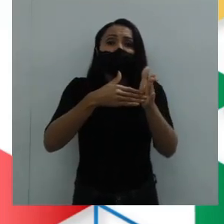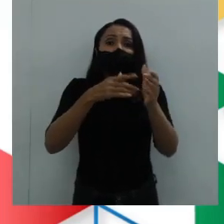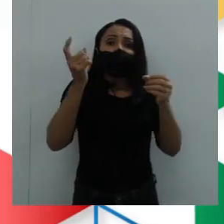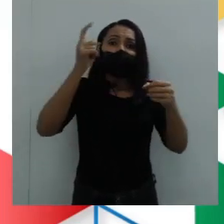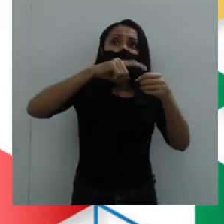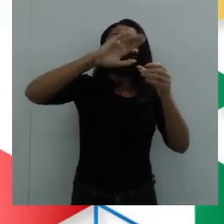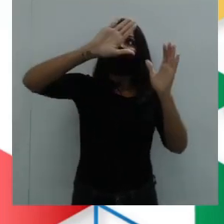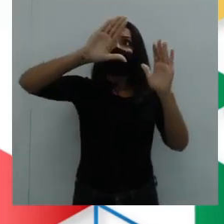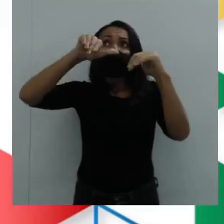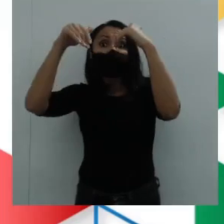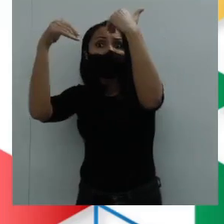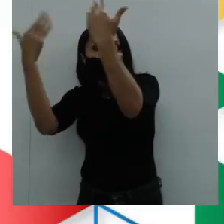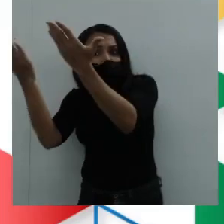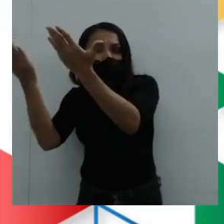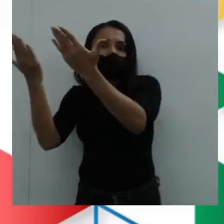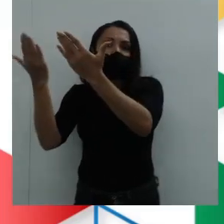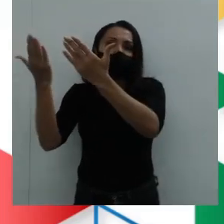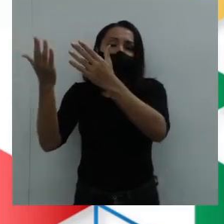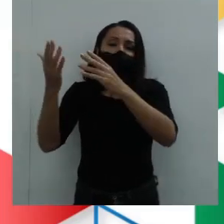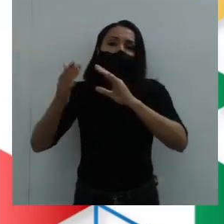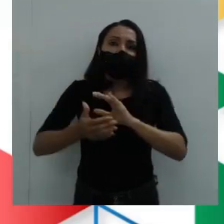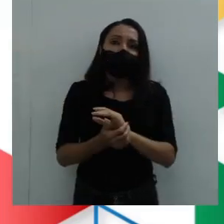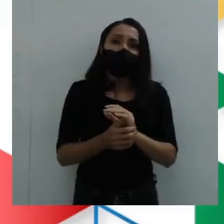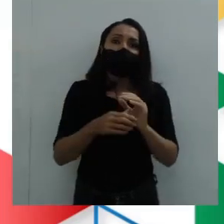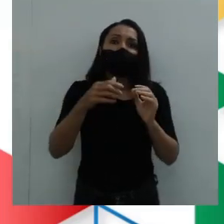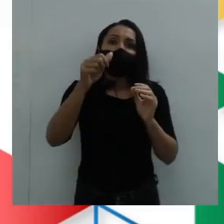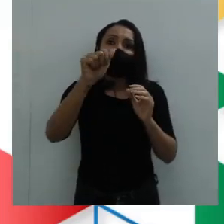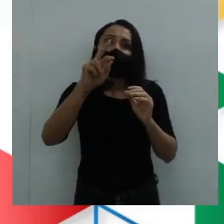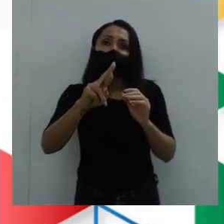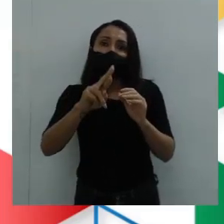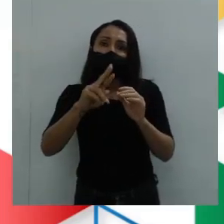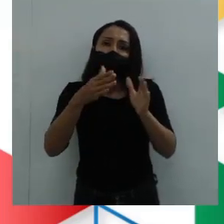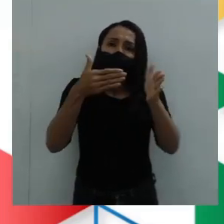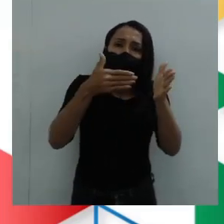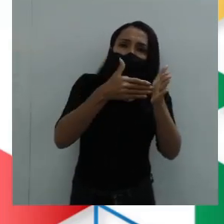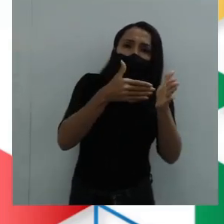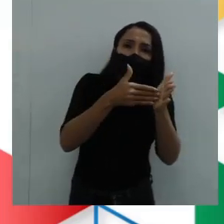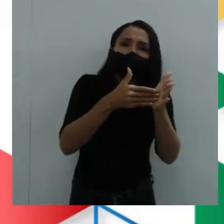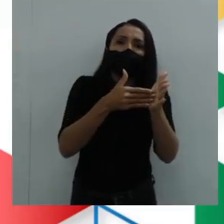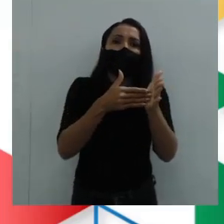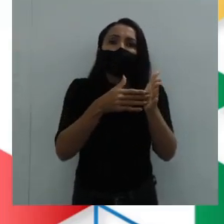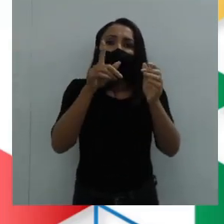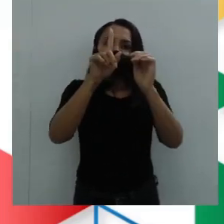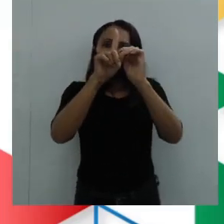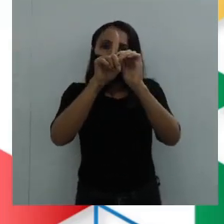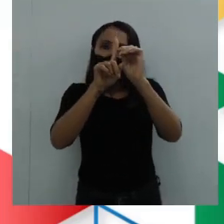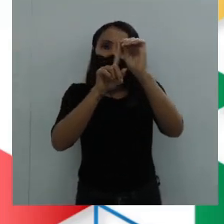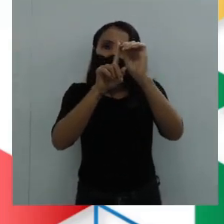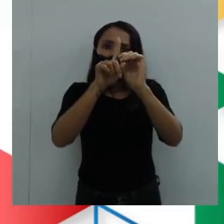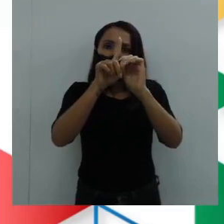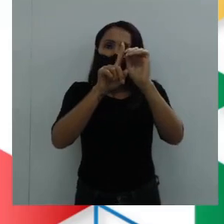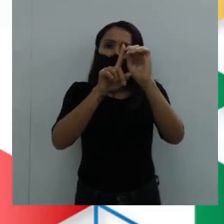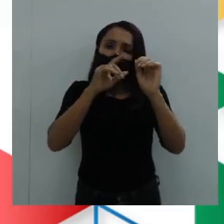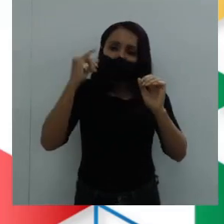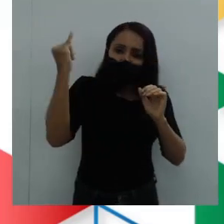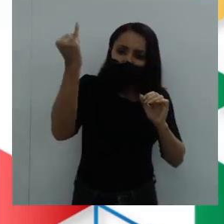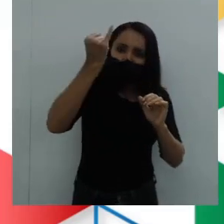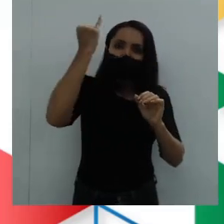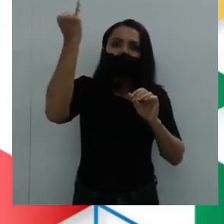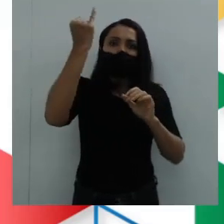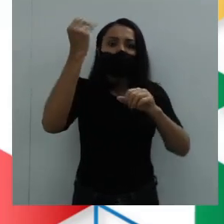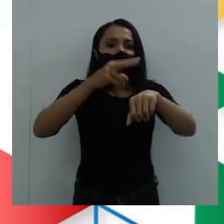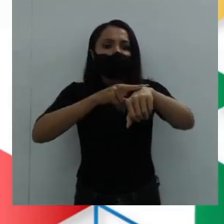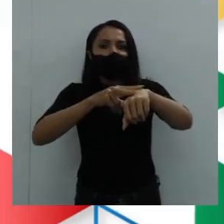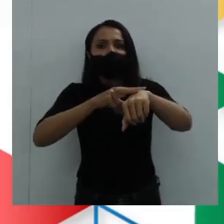de fora, retendo o ar, aí no caso o calor, e mantendo uma temperatura propícia para os